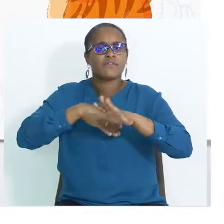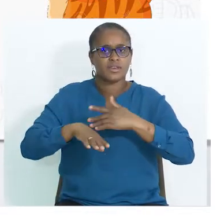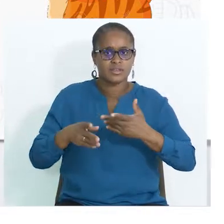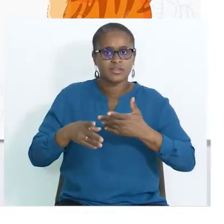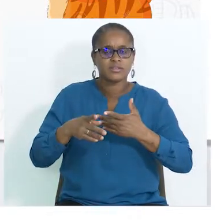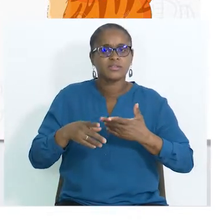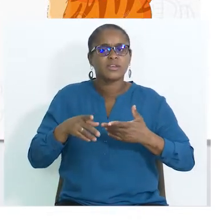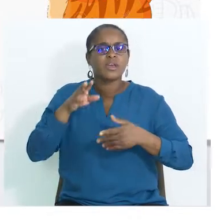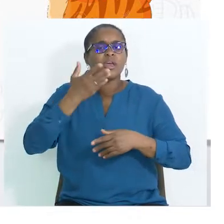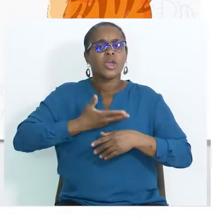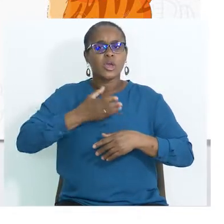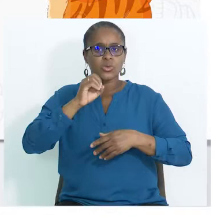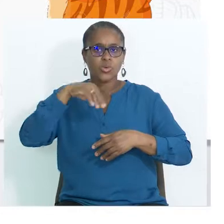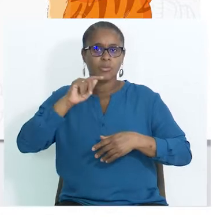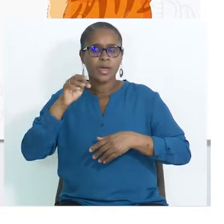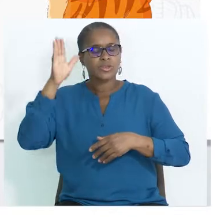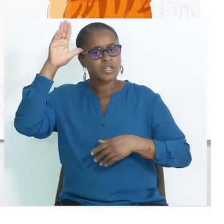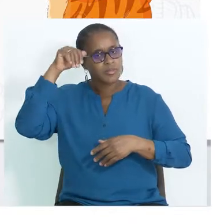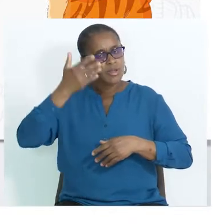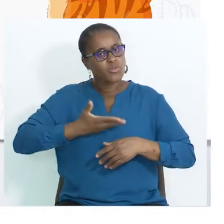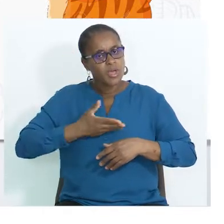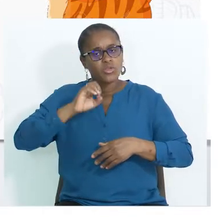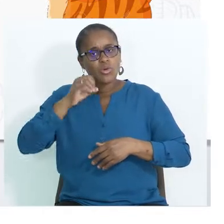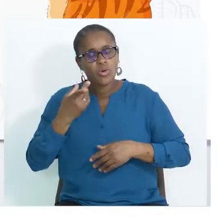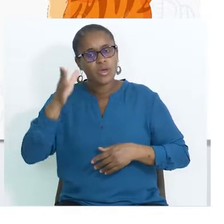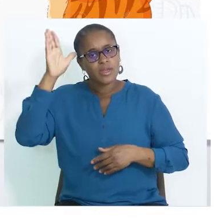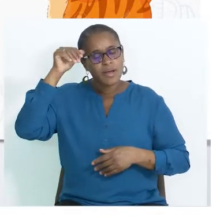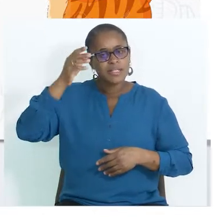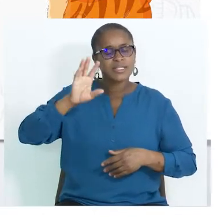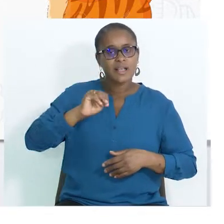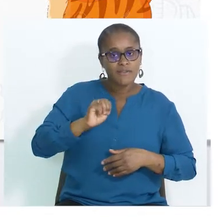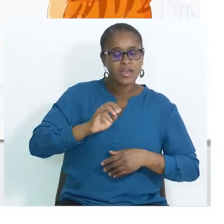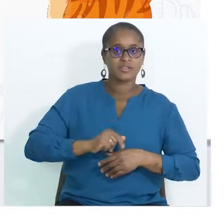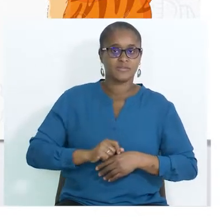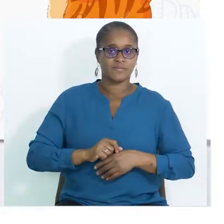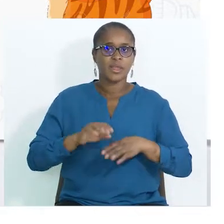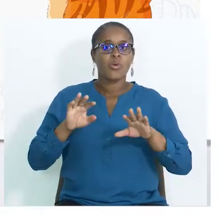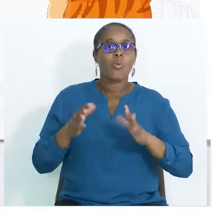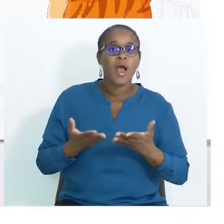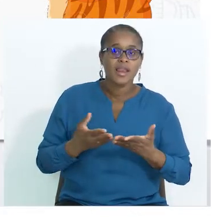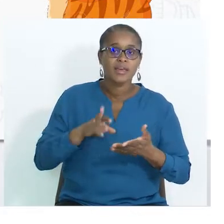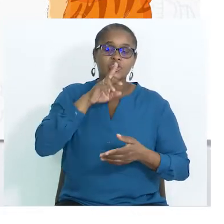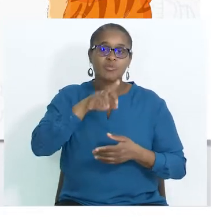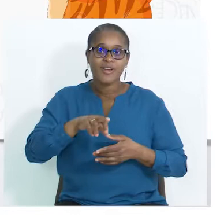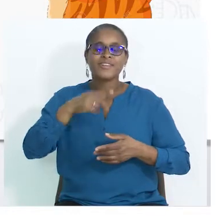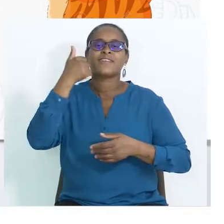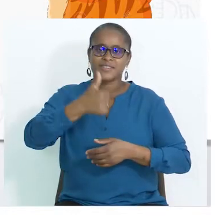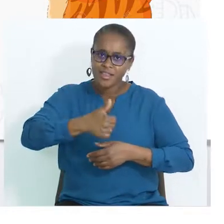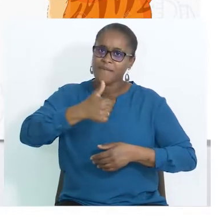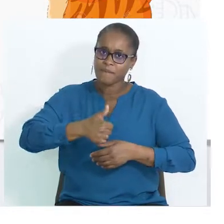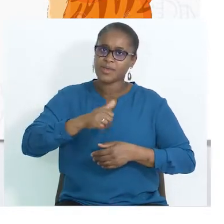é do mestre com um animal doméstico ou animal selvagem quando era resposta